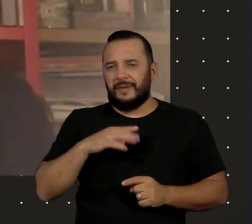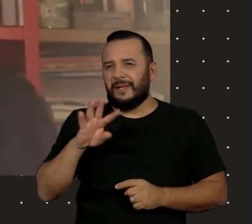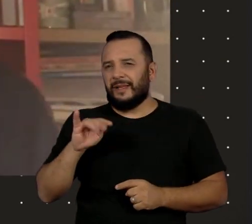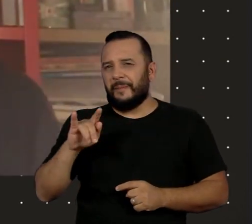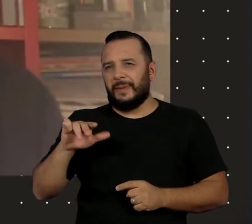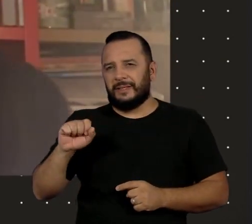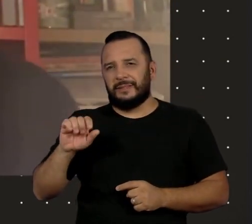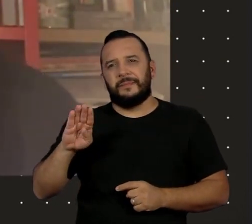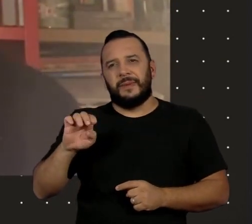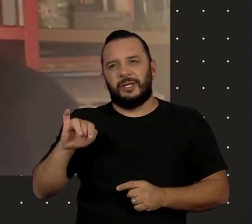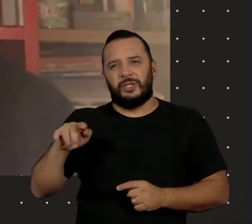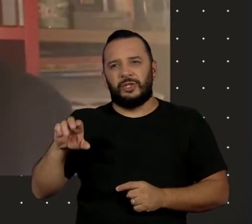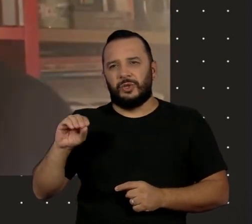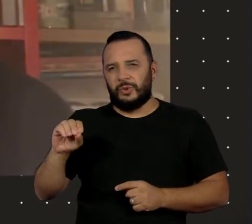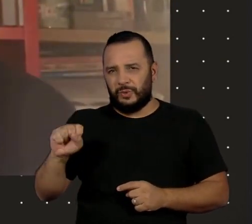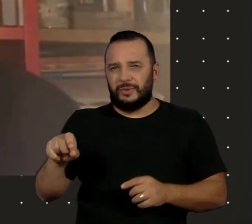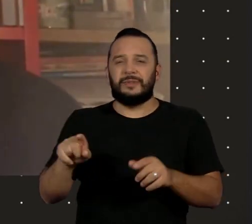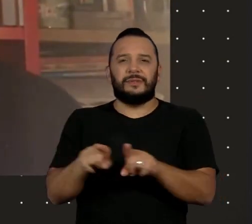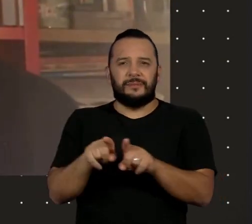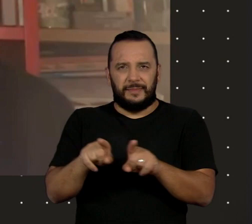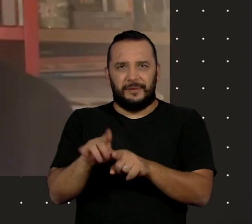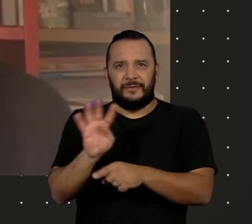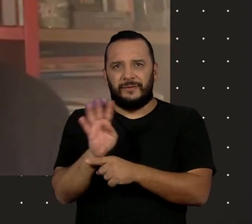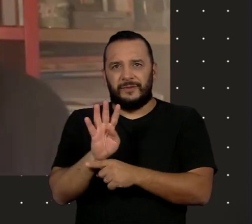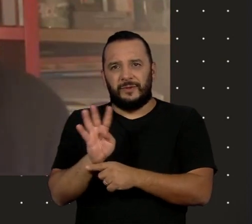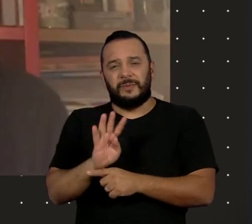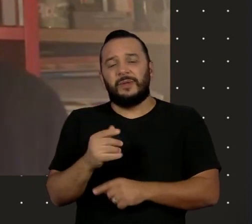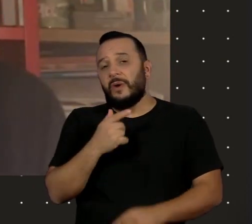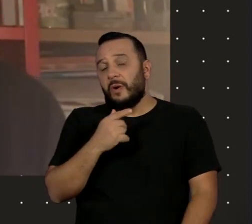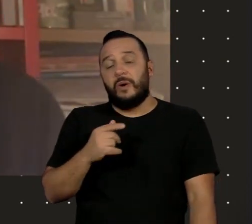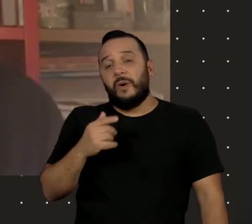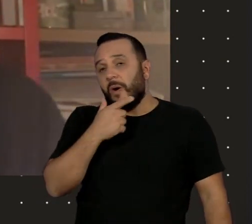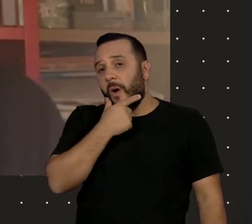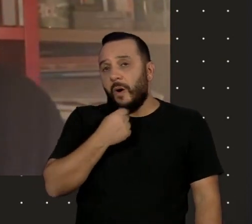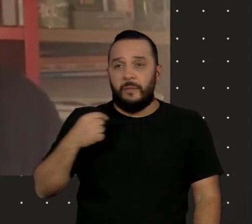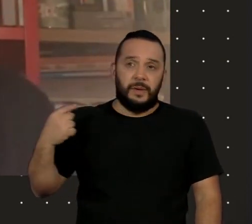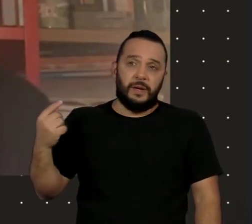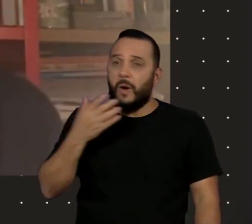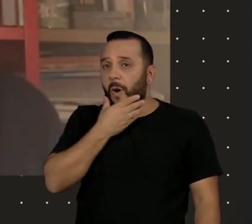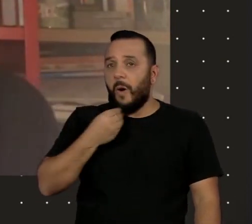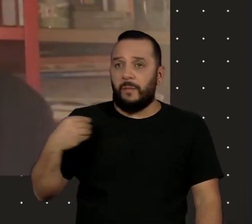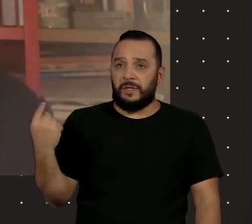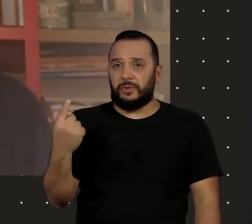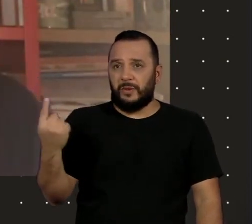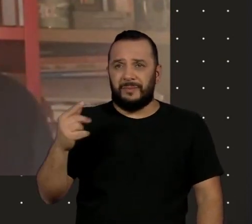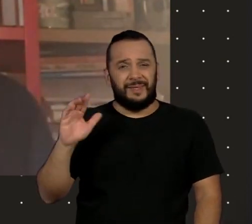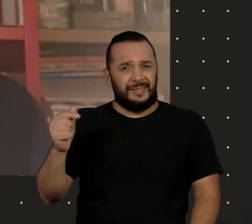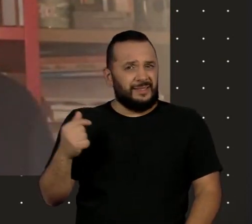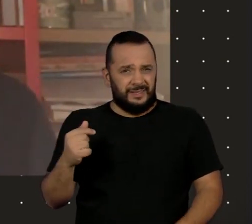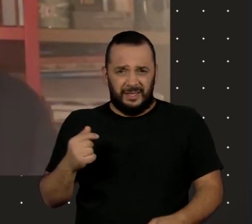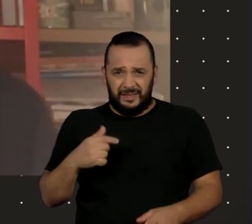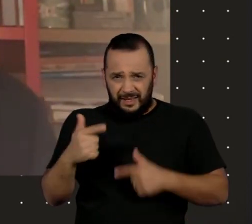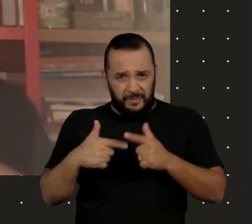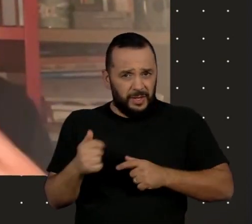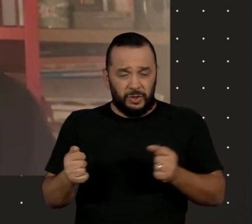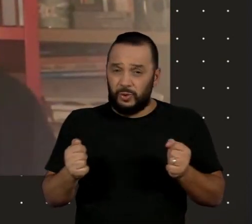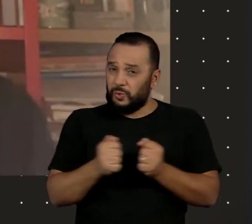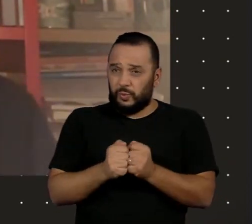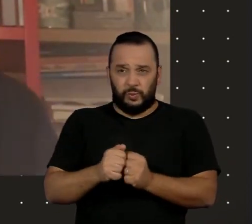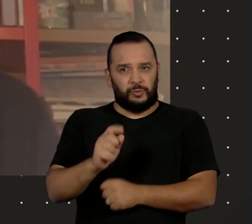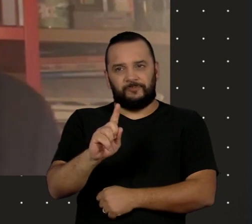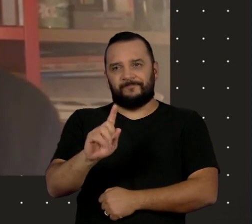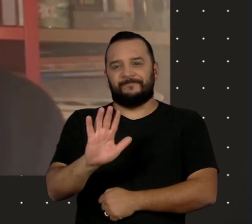também fez um mesmo longa-metragem chamado Um Homem Só, mas nas duas ocasiões a gente não contracenou diretamente. Então a gente